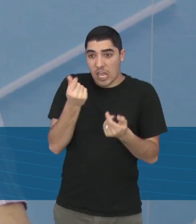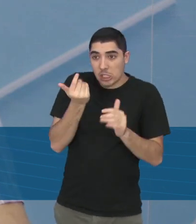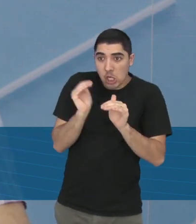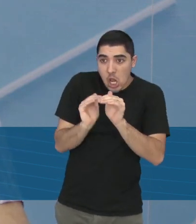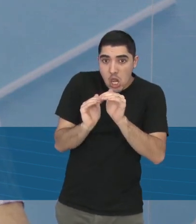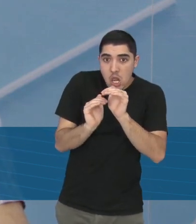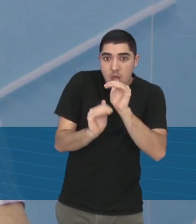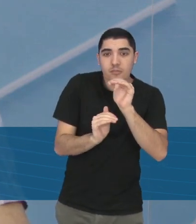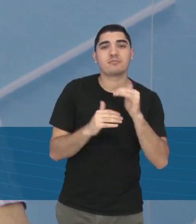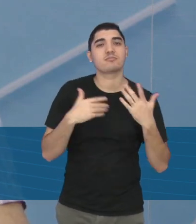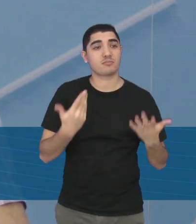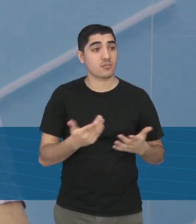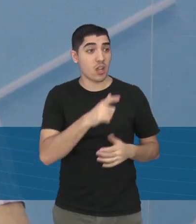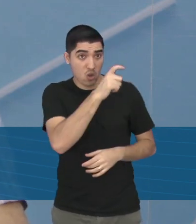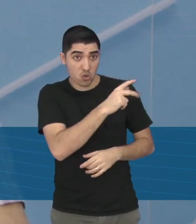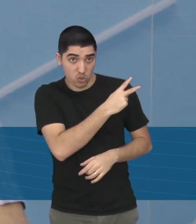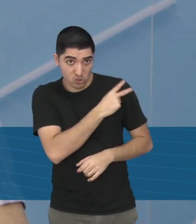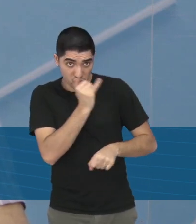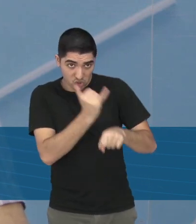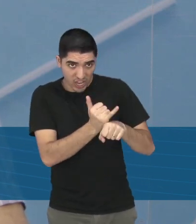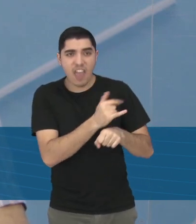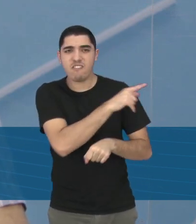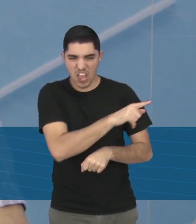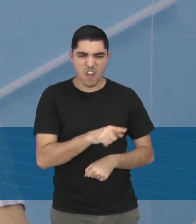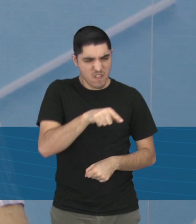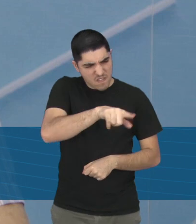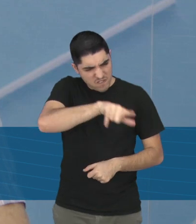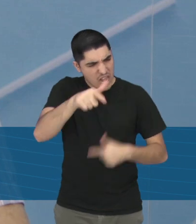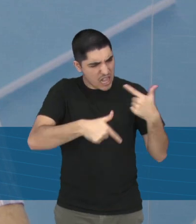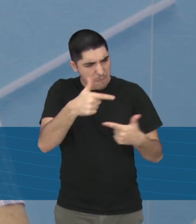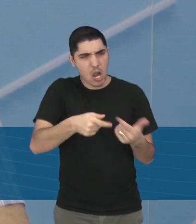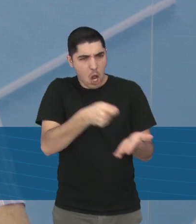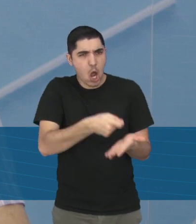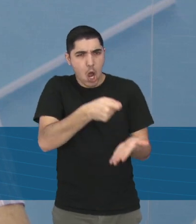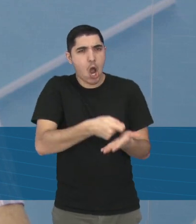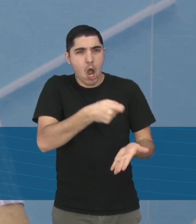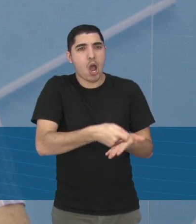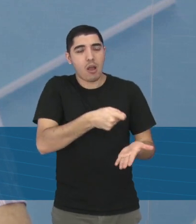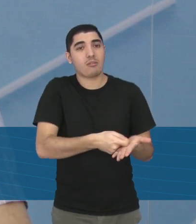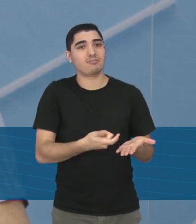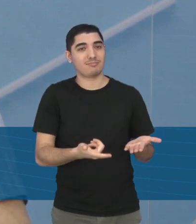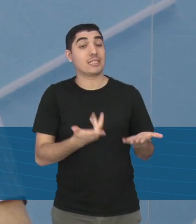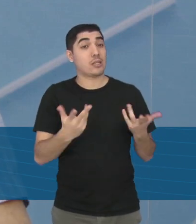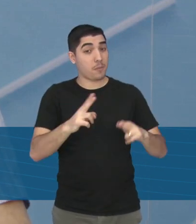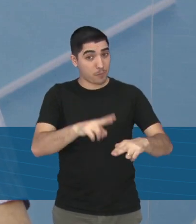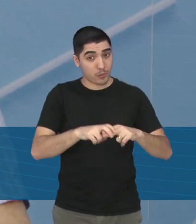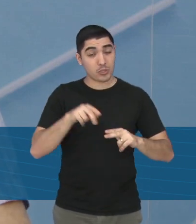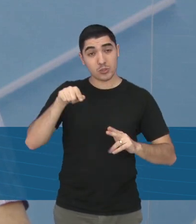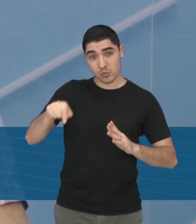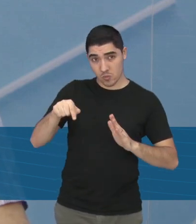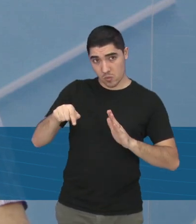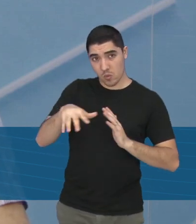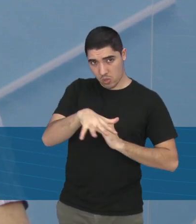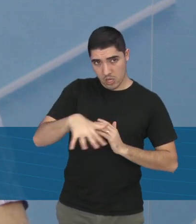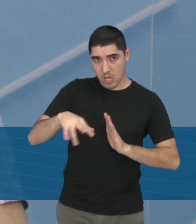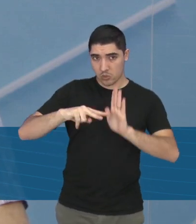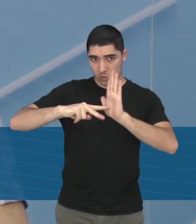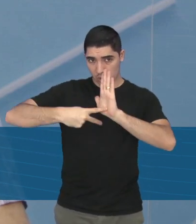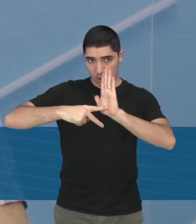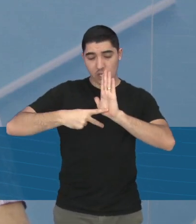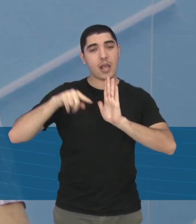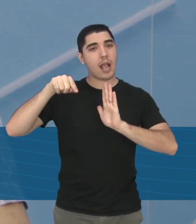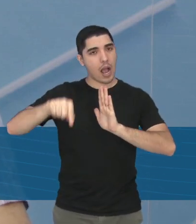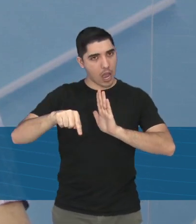o cara, eu vou esfolar mesmo. E aconteceu. Nesse ponto, eu acho que os sindicatos foram bastante atuantes